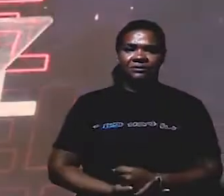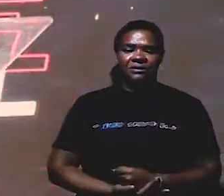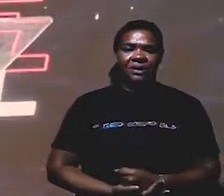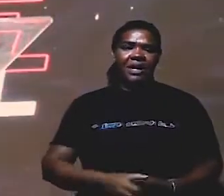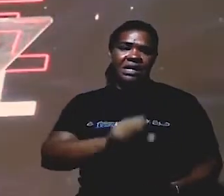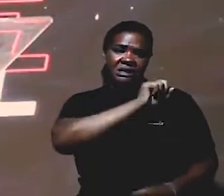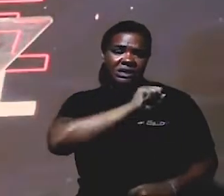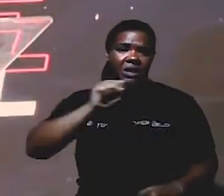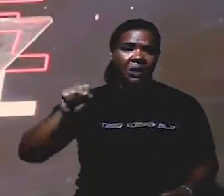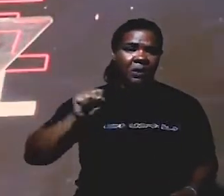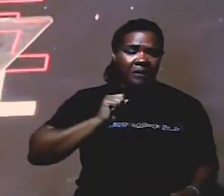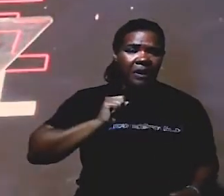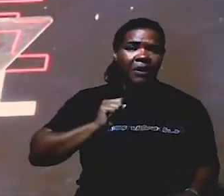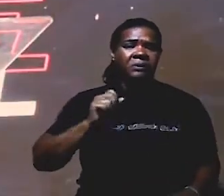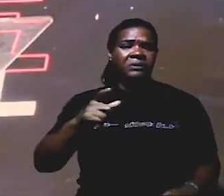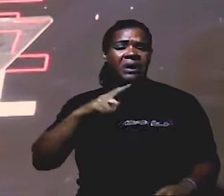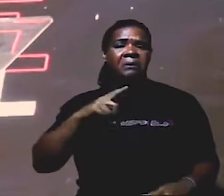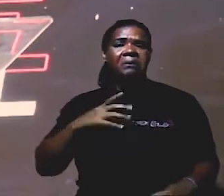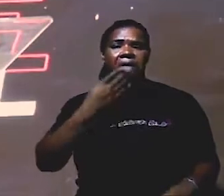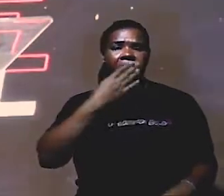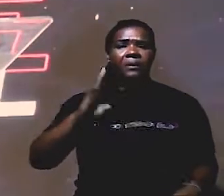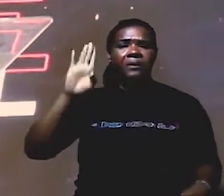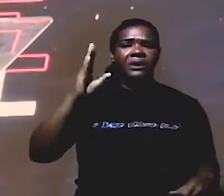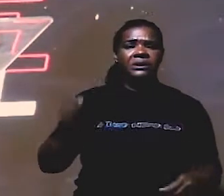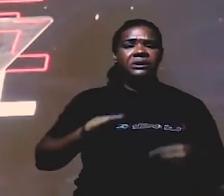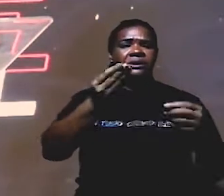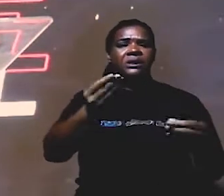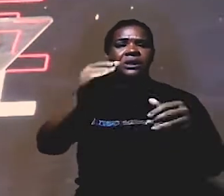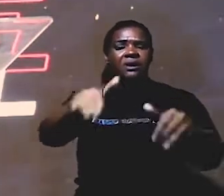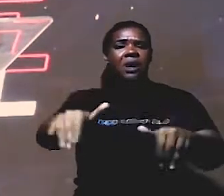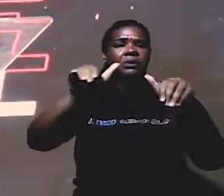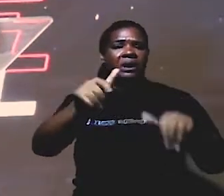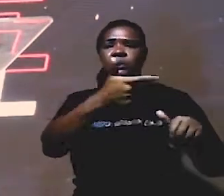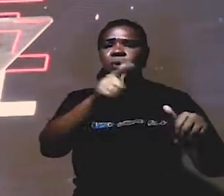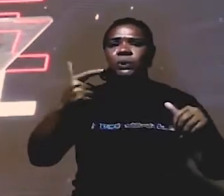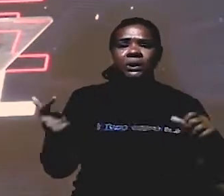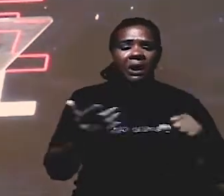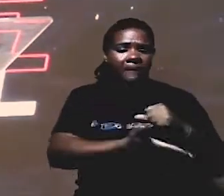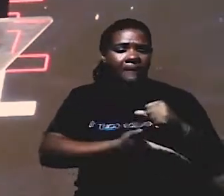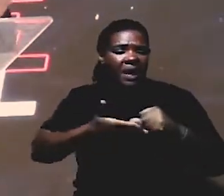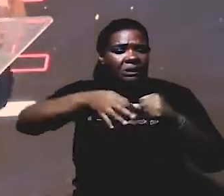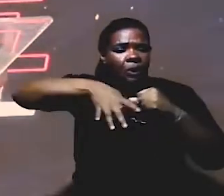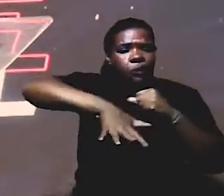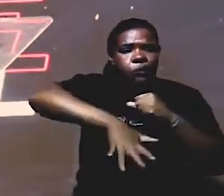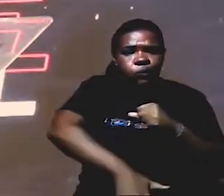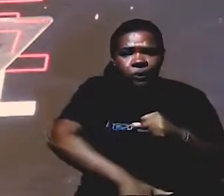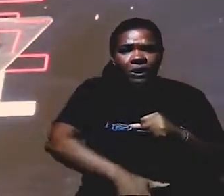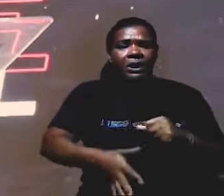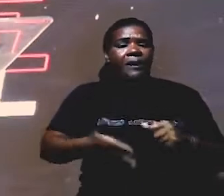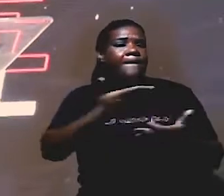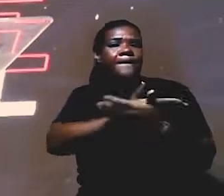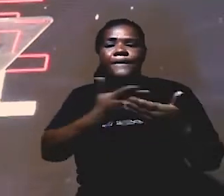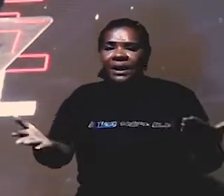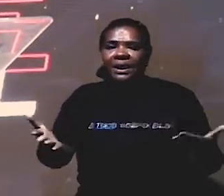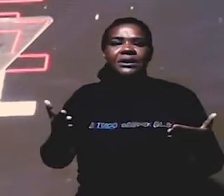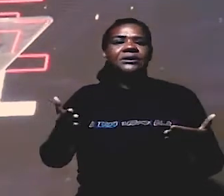Salomão tem uma grande oferta, mas uma grande entrega num altar que não tem estrutura, a entrega vaza. O